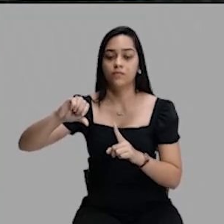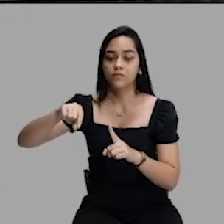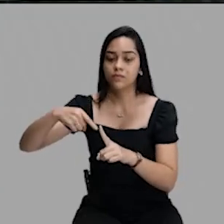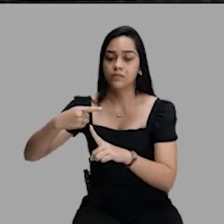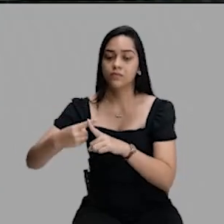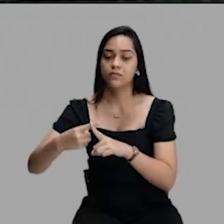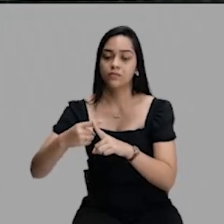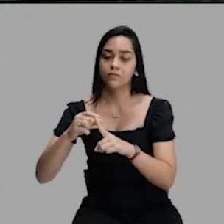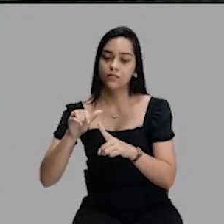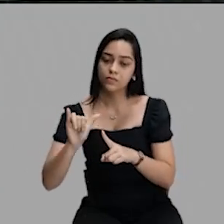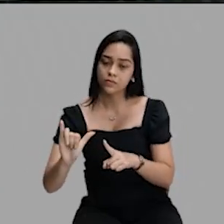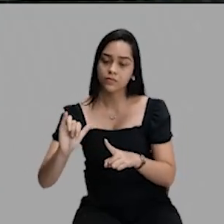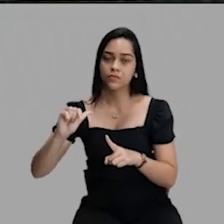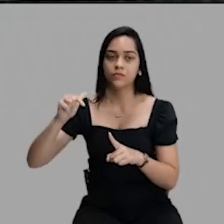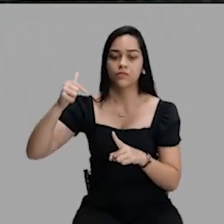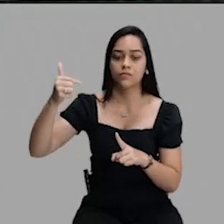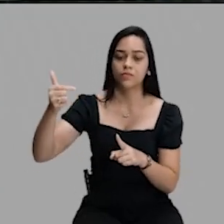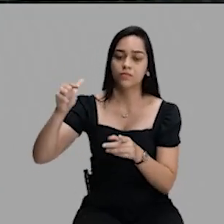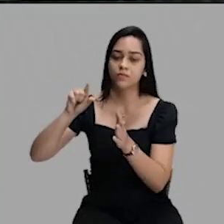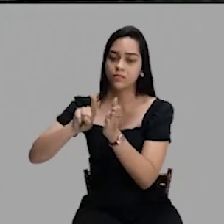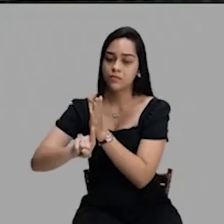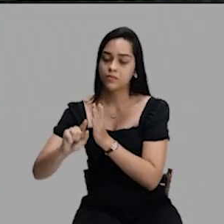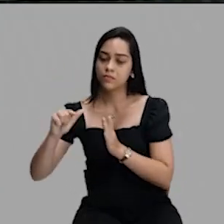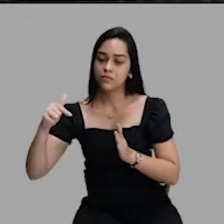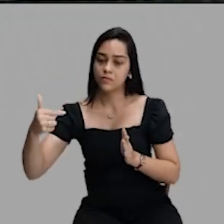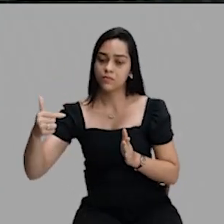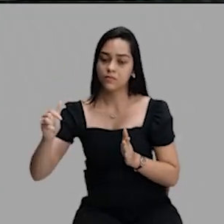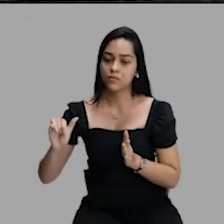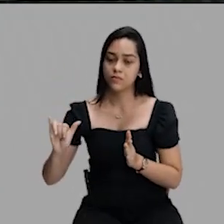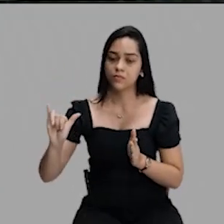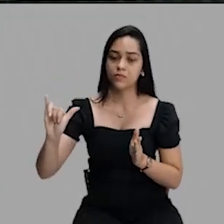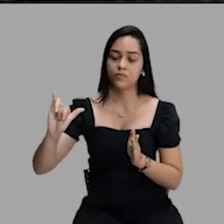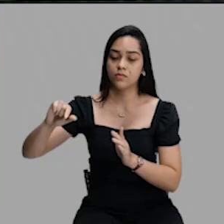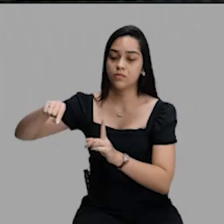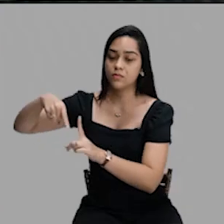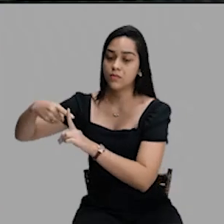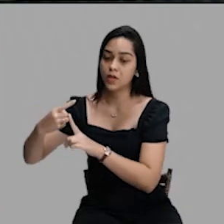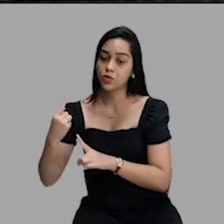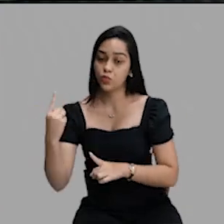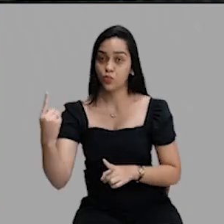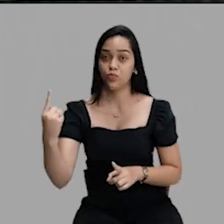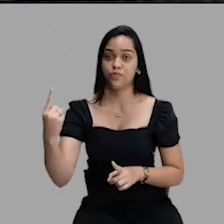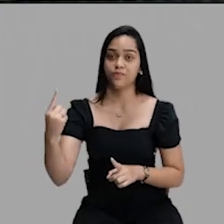multiplicado por y ao quadrado, menos 2y, mais 1,